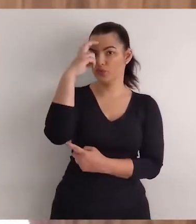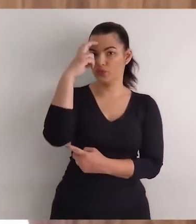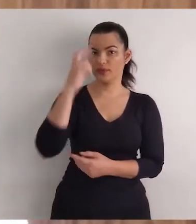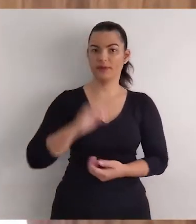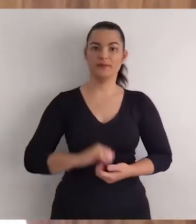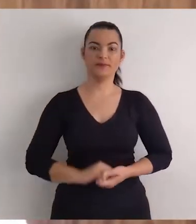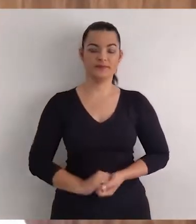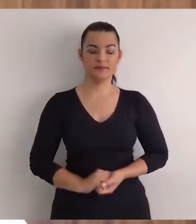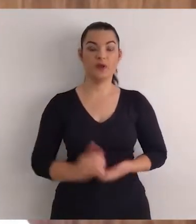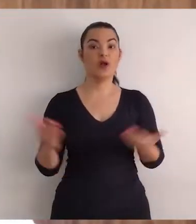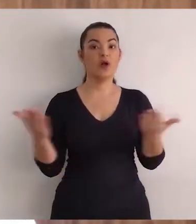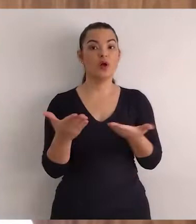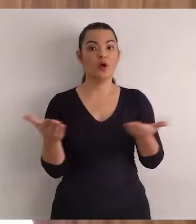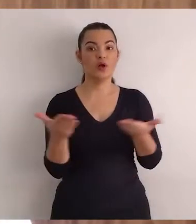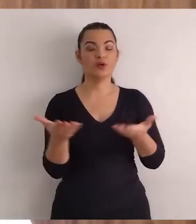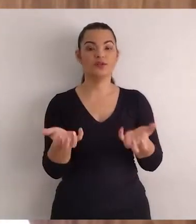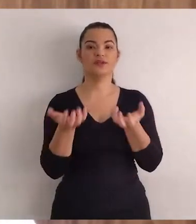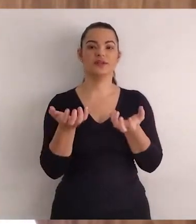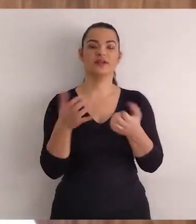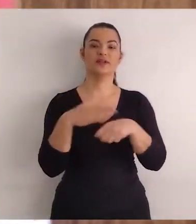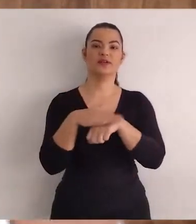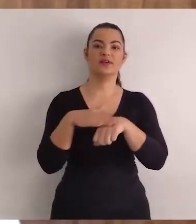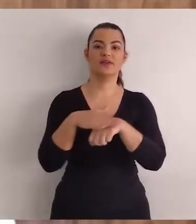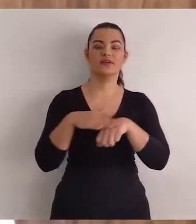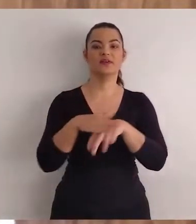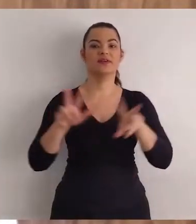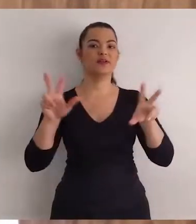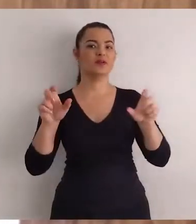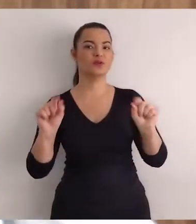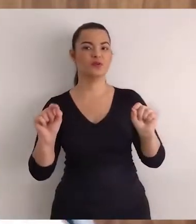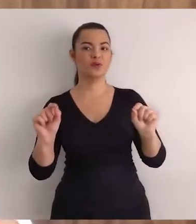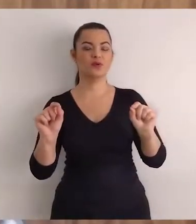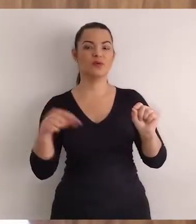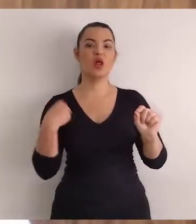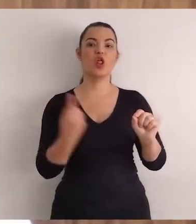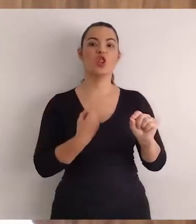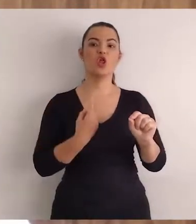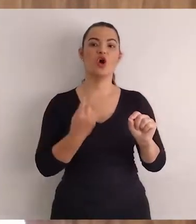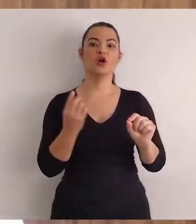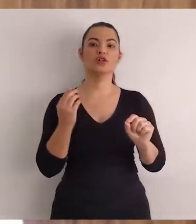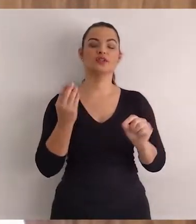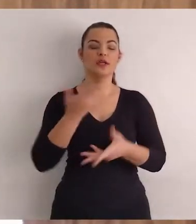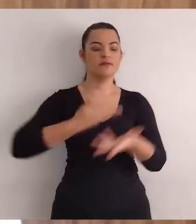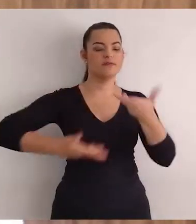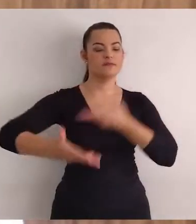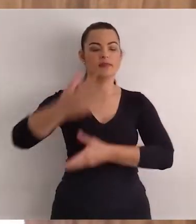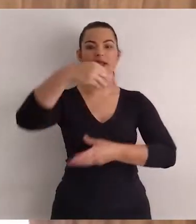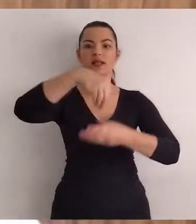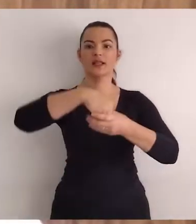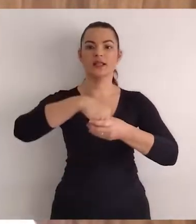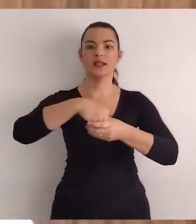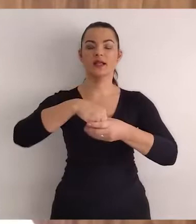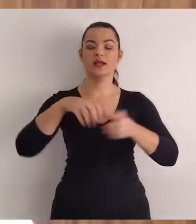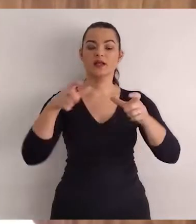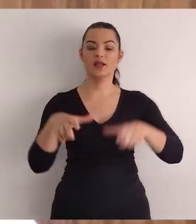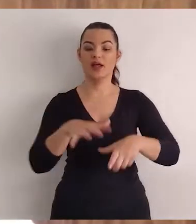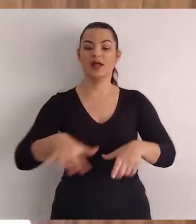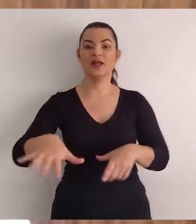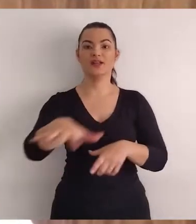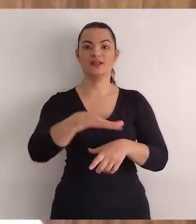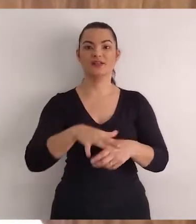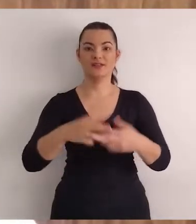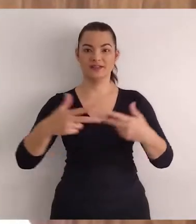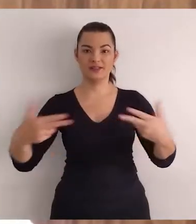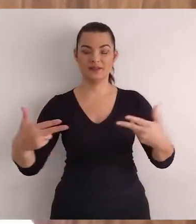para vocês da nossa interação com os espaços, com a natureza. Como é